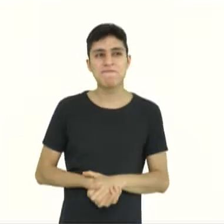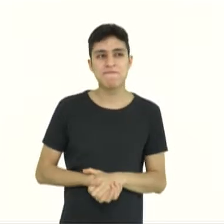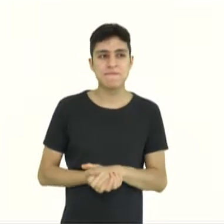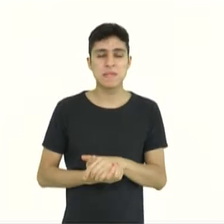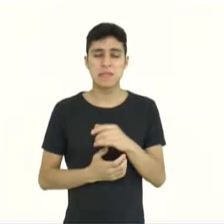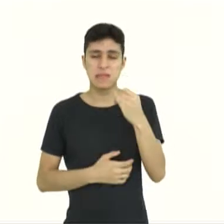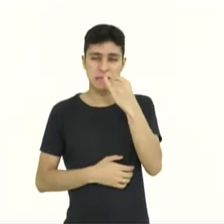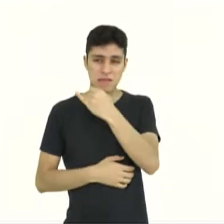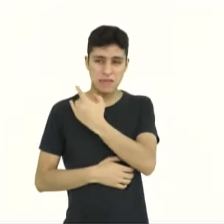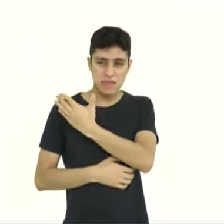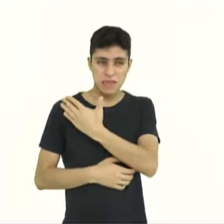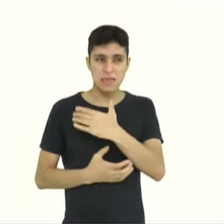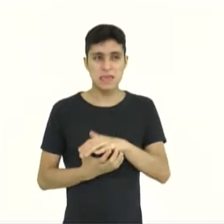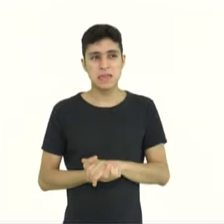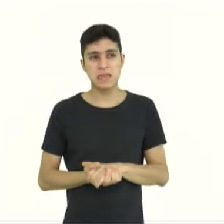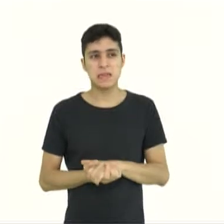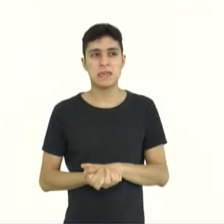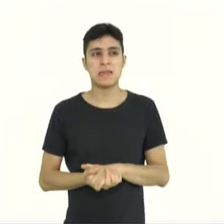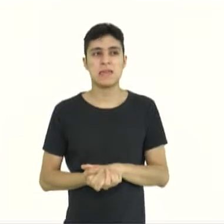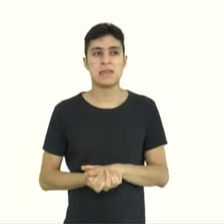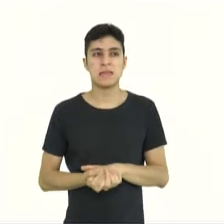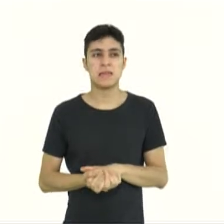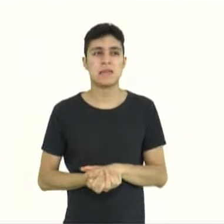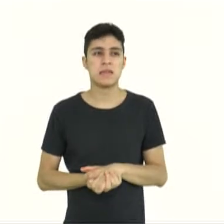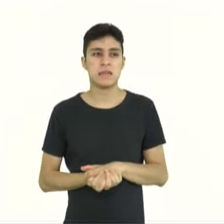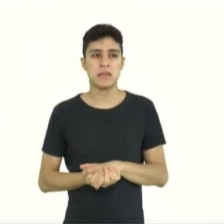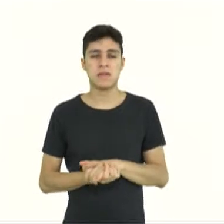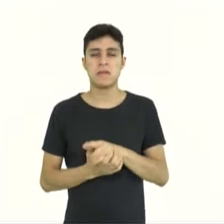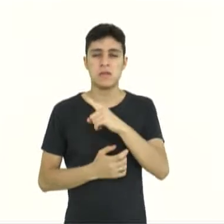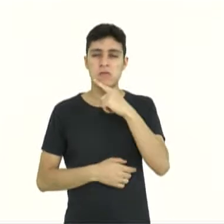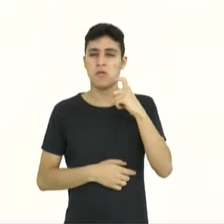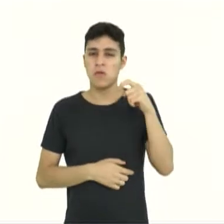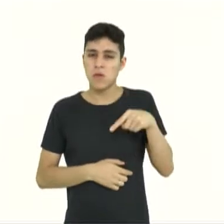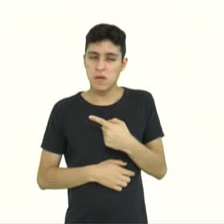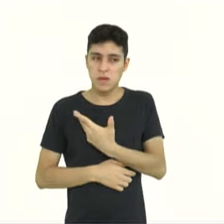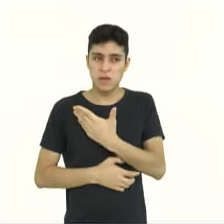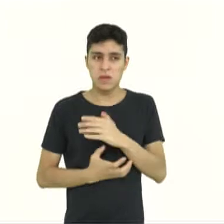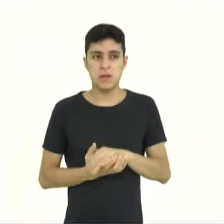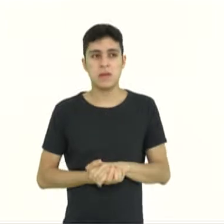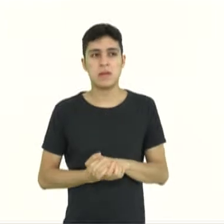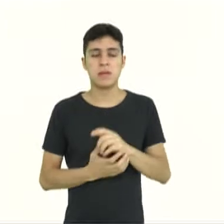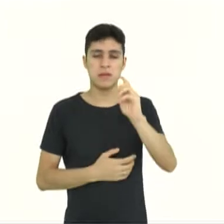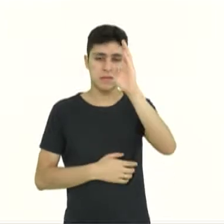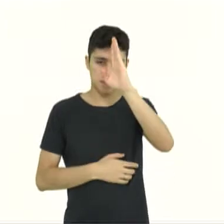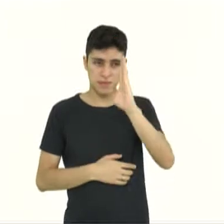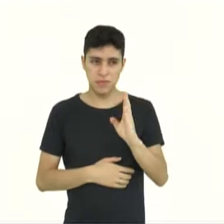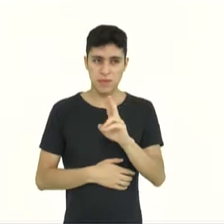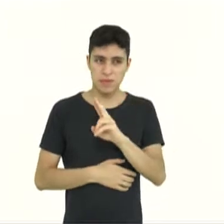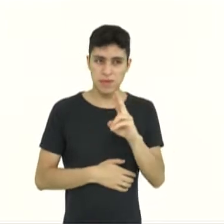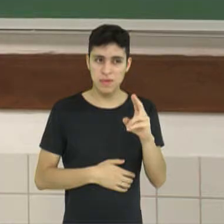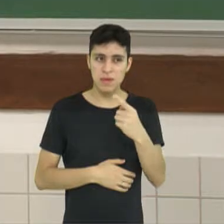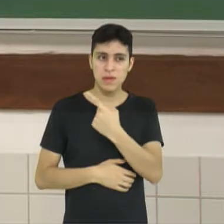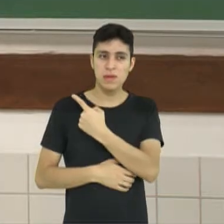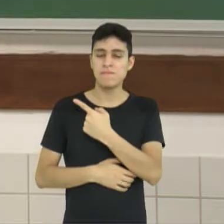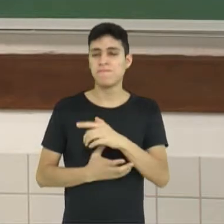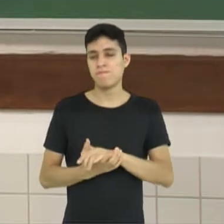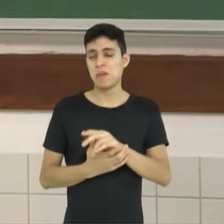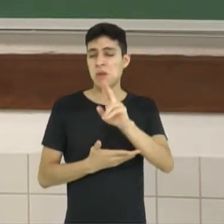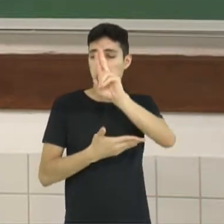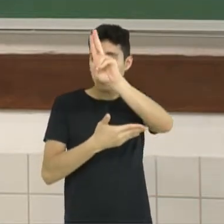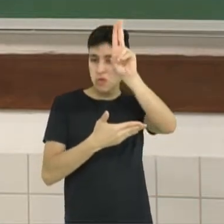Na Itália, de Maceus, ou Polichinelo, né? Na Rússia, de Petrushka. E no Brasil, o mamulengo, né?